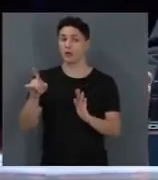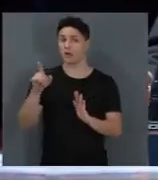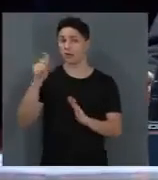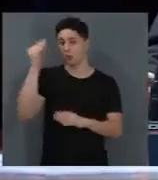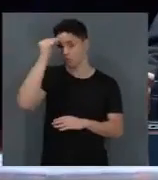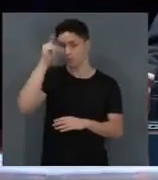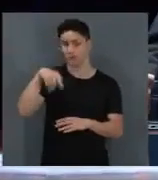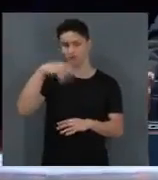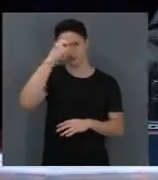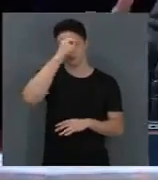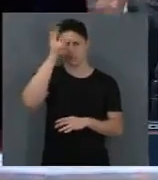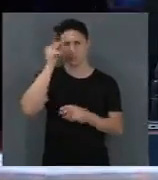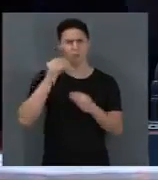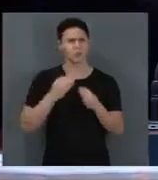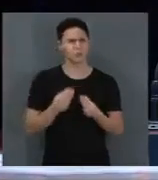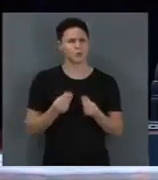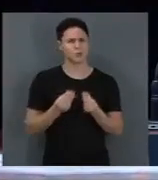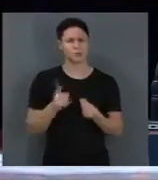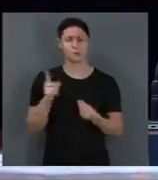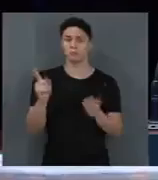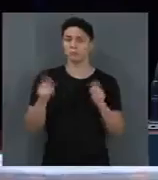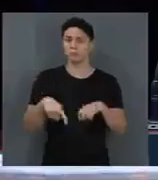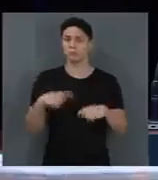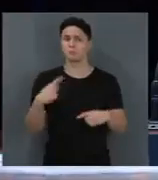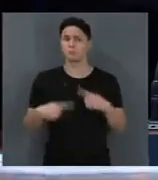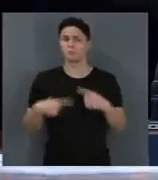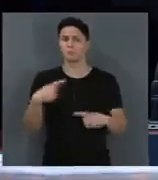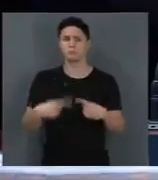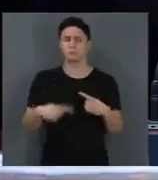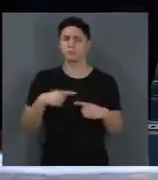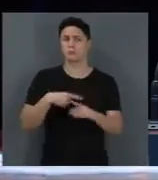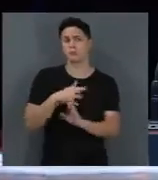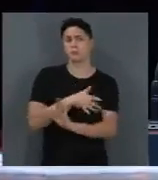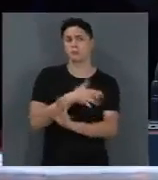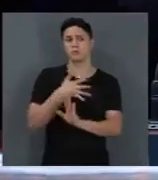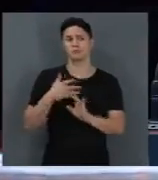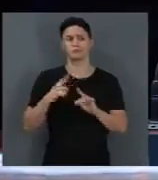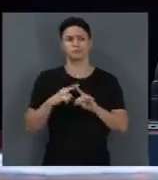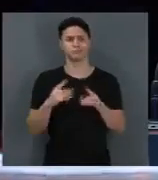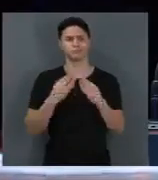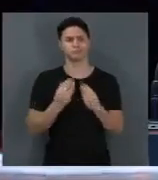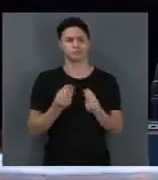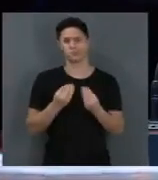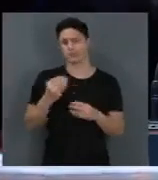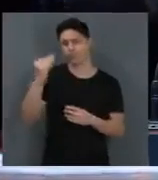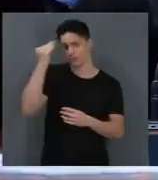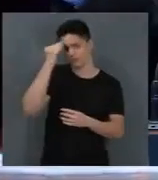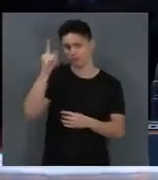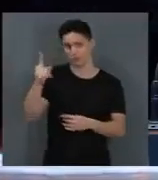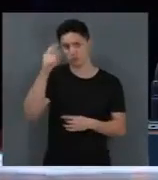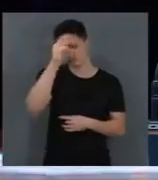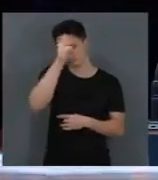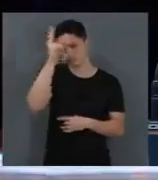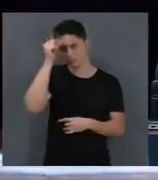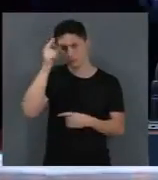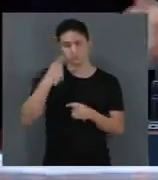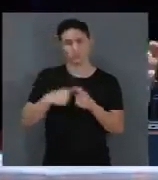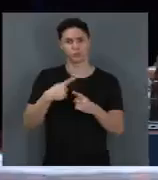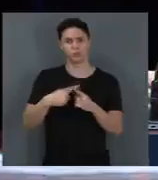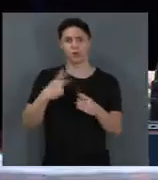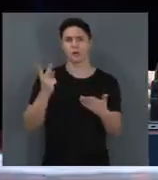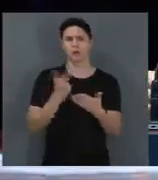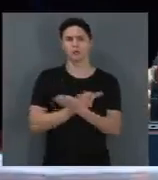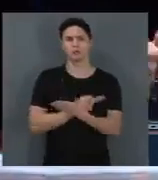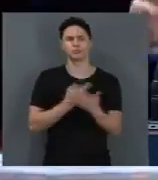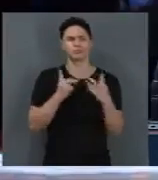é o prefeito? Você pode discutir a longo prazo isso, mas não dá para querer culpar o prefeito porque aconteceu e nesse